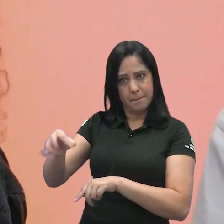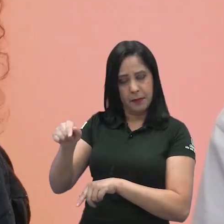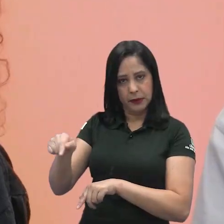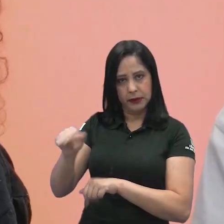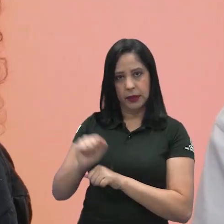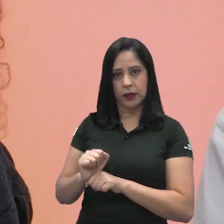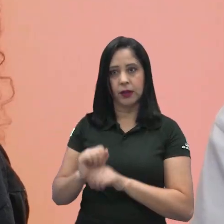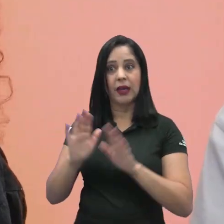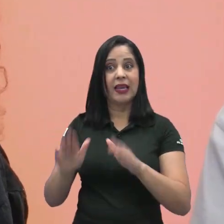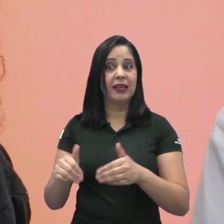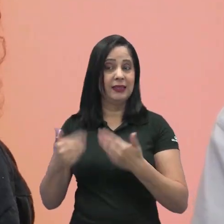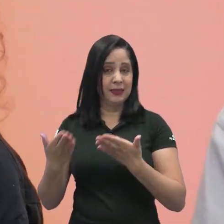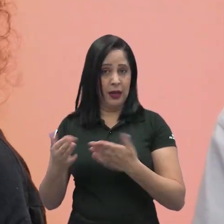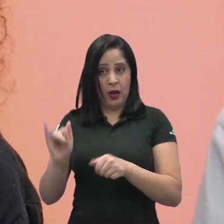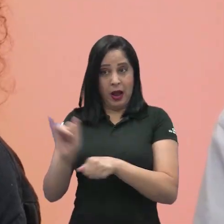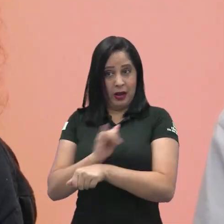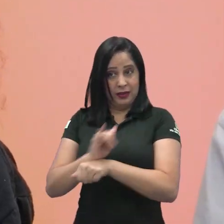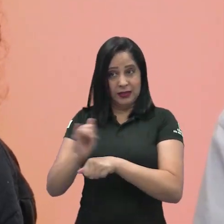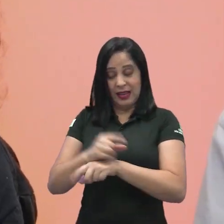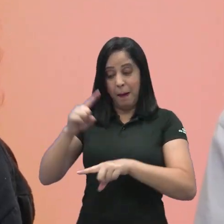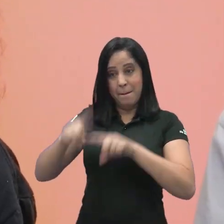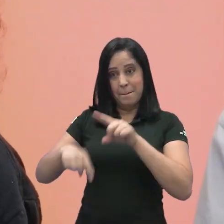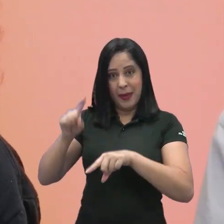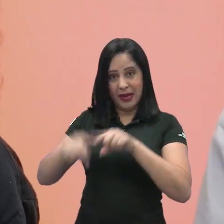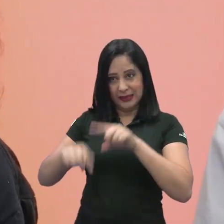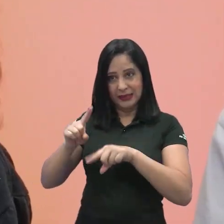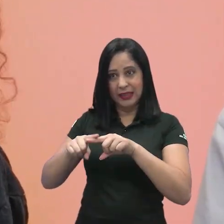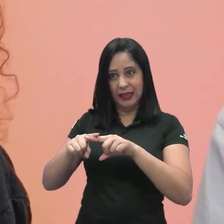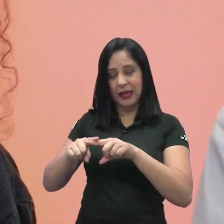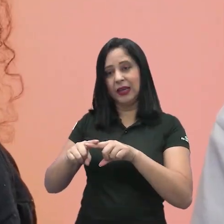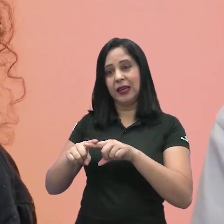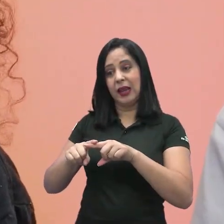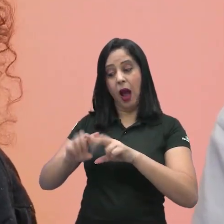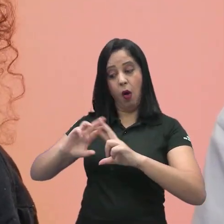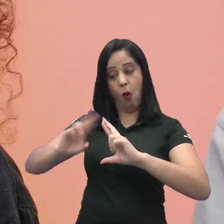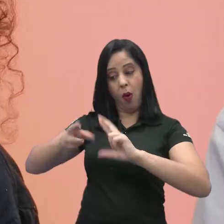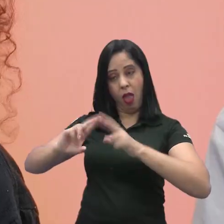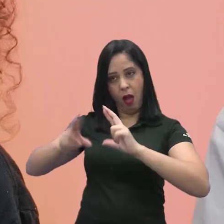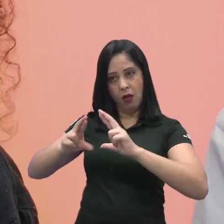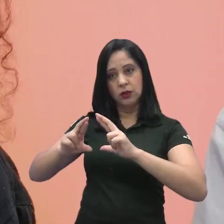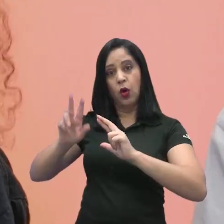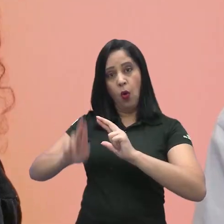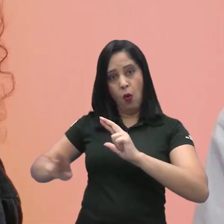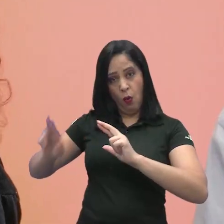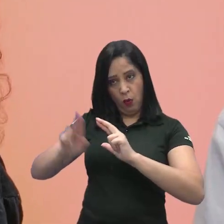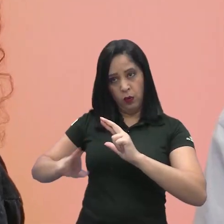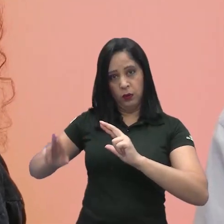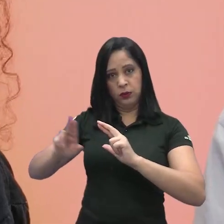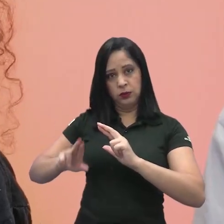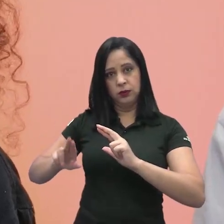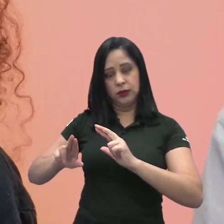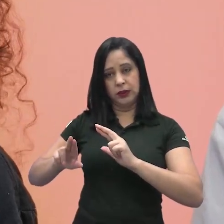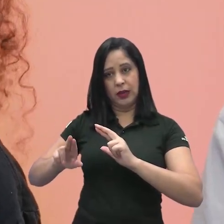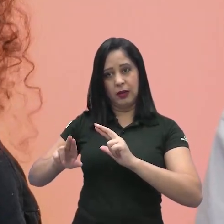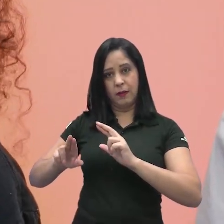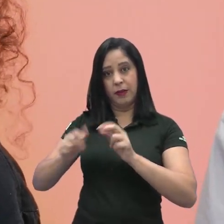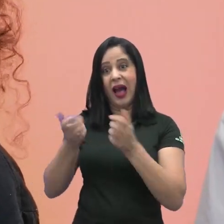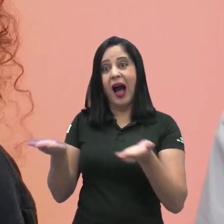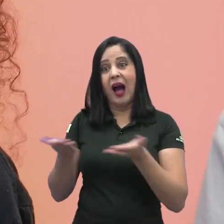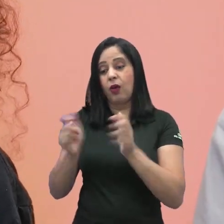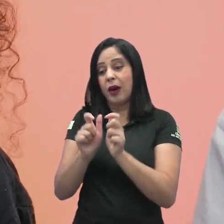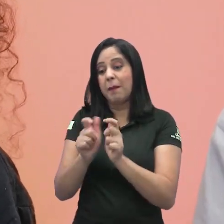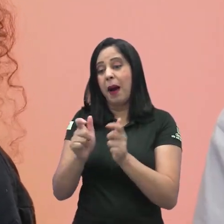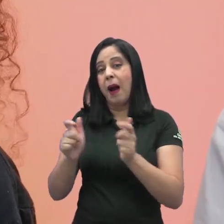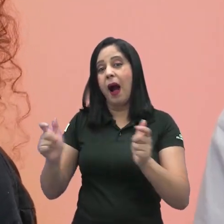tem ressurgido tanto por essa questão da ciclicidade, quanto pela ideia de que é necessário que a gente saiba